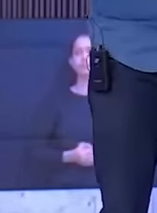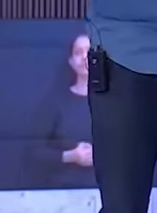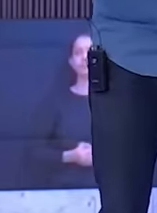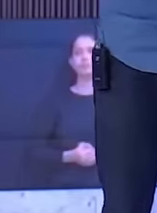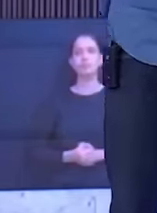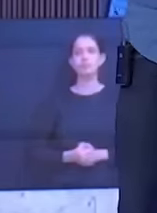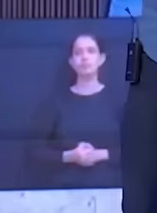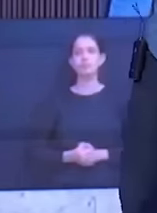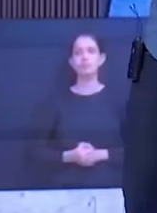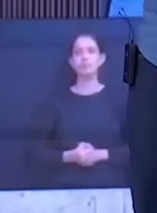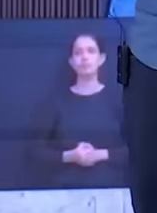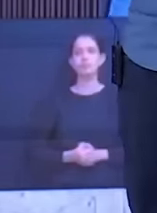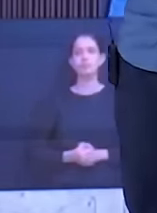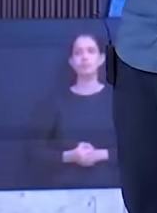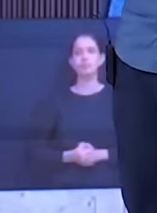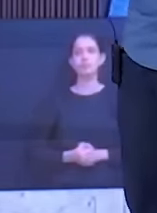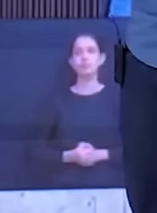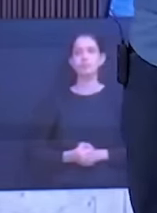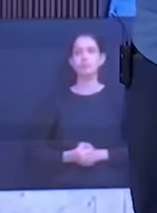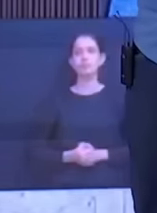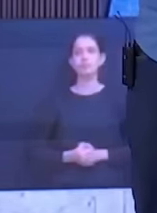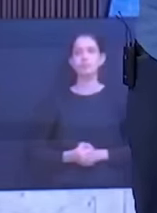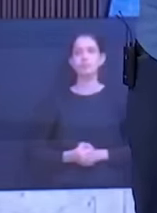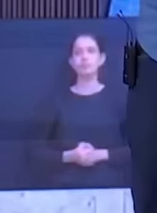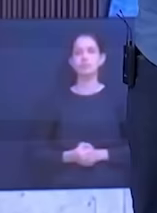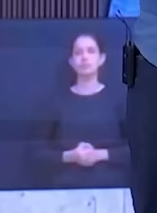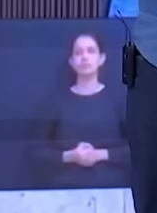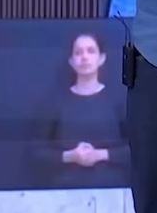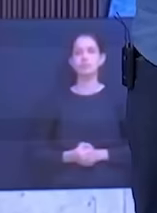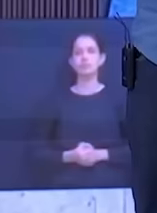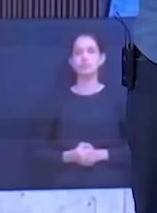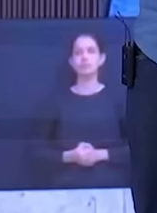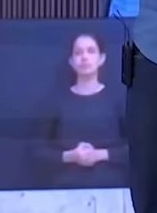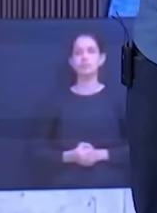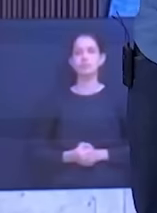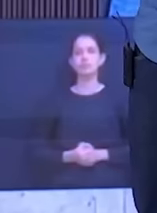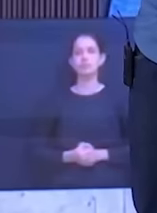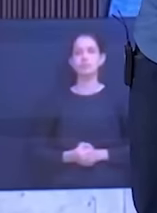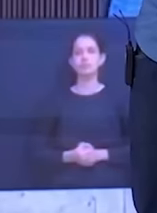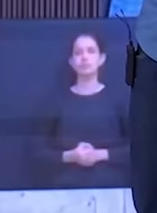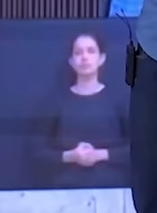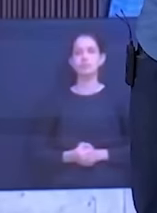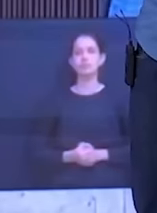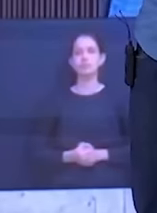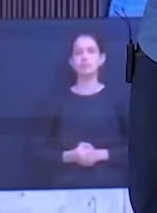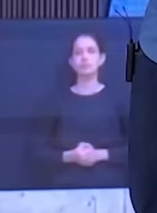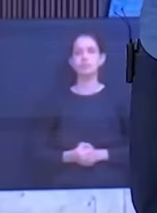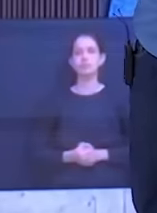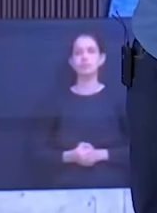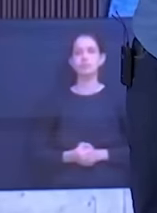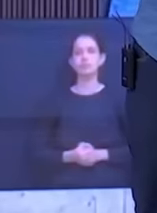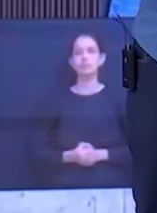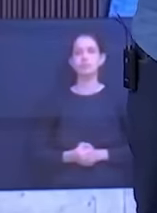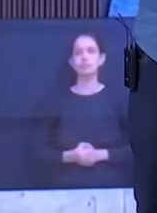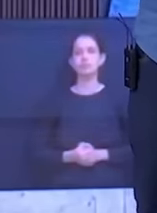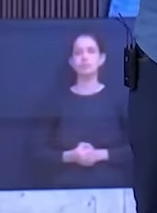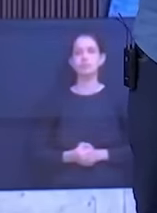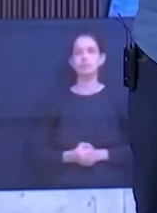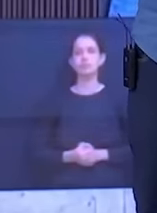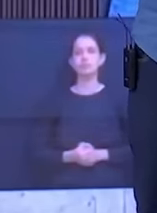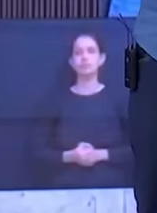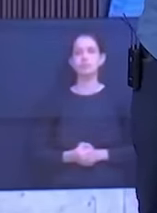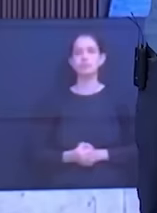aqui na comunidade, todas na comunidade, nos posicionarmos para defender o irmão que está tendo a coragem de